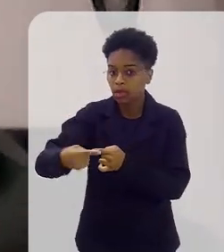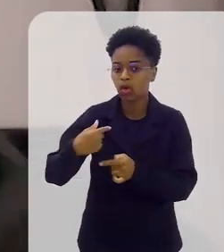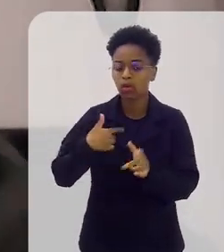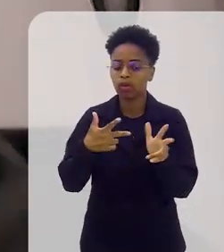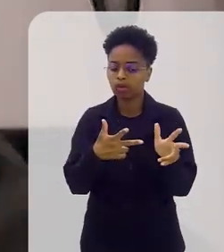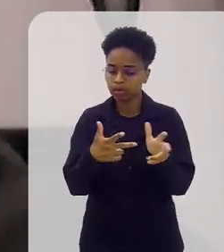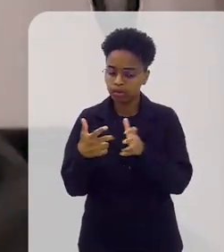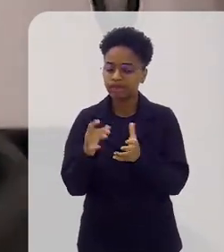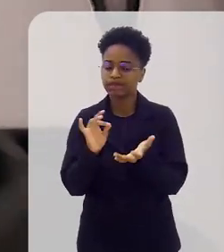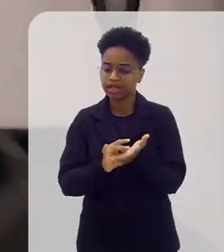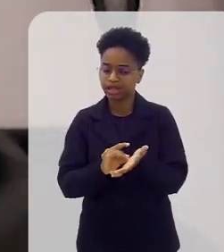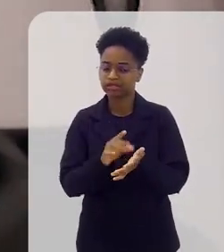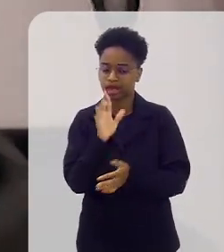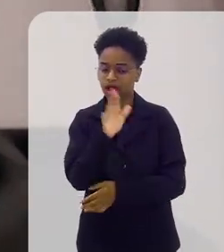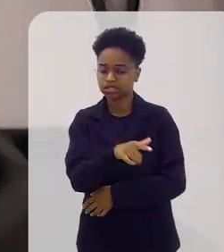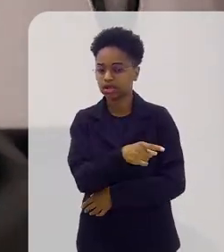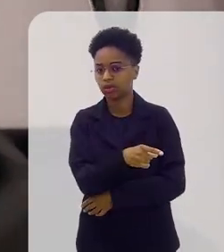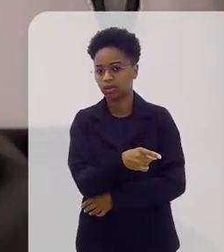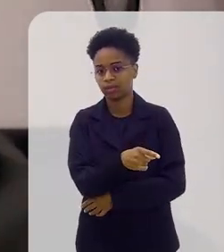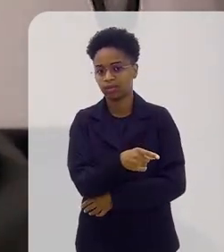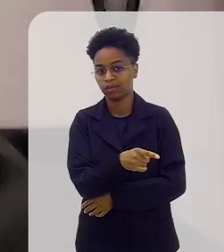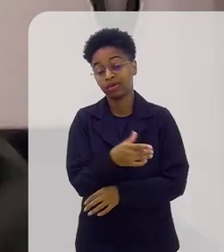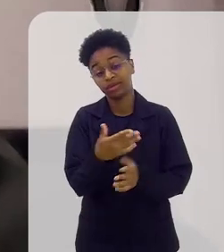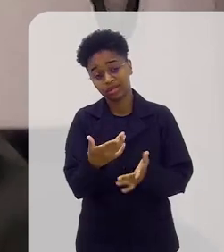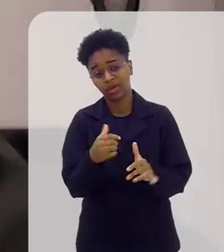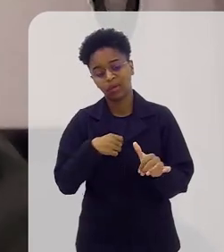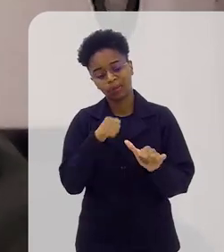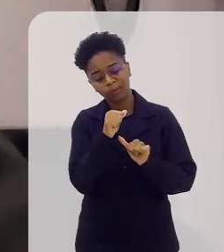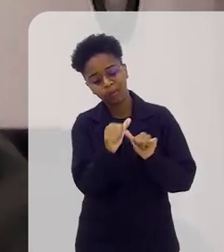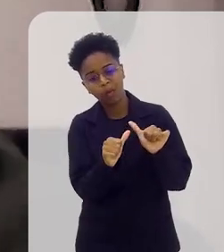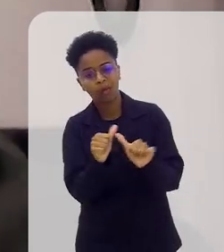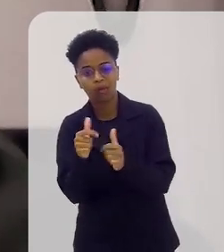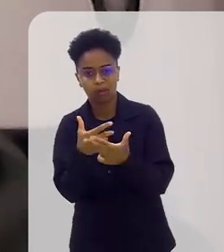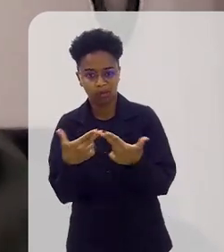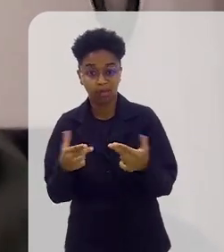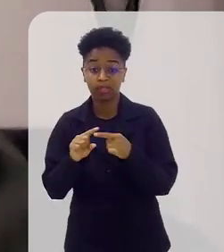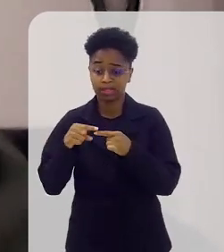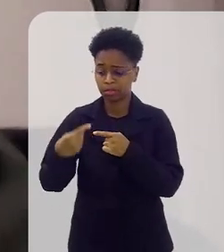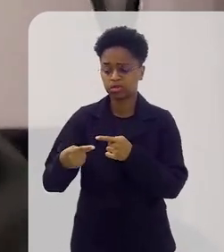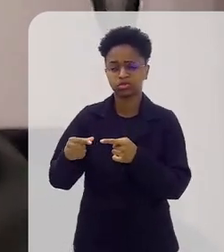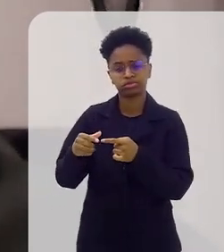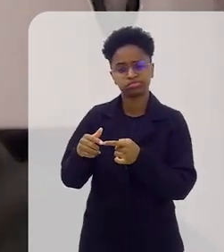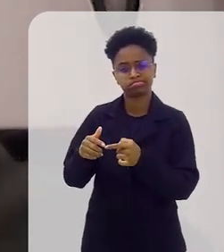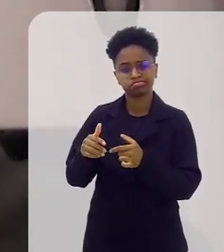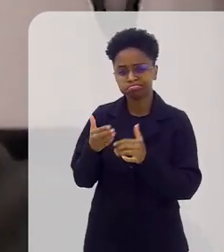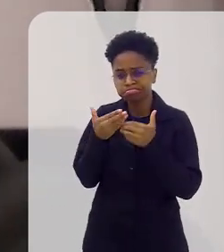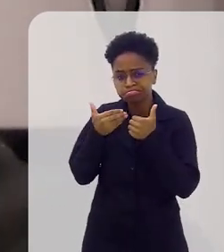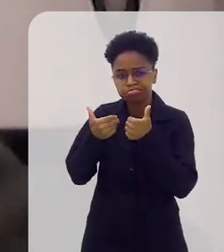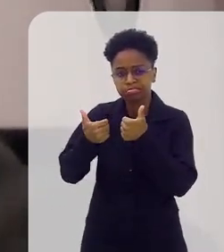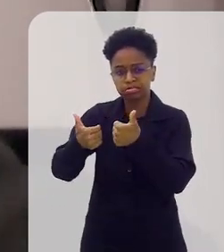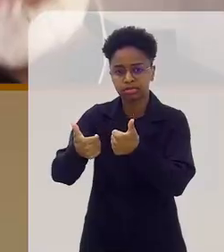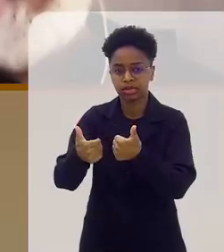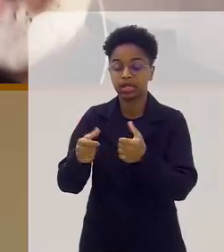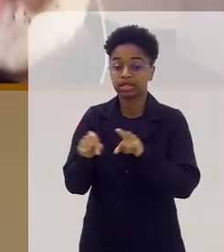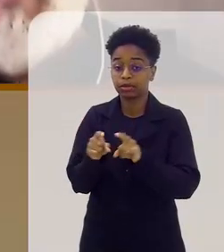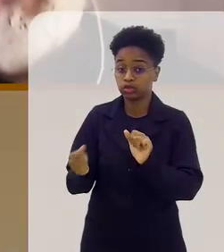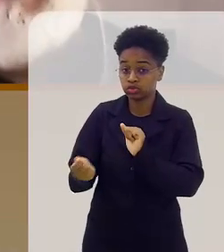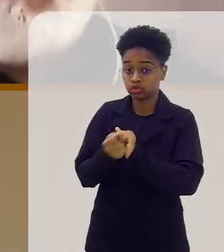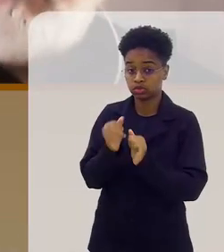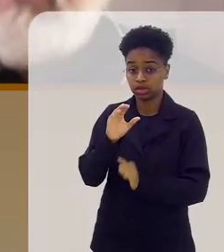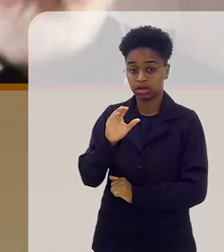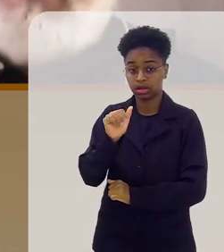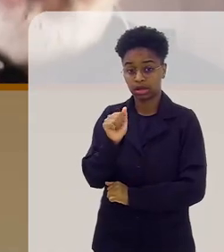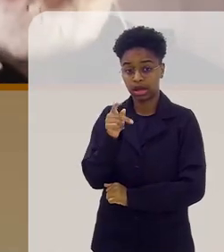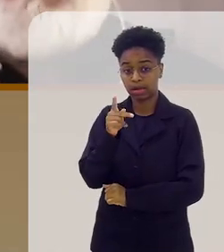trabalho. Depois de uns dias eu comecei a entender que realmente ele tinha razão. E aí fiz algumas modificações. E a escola veio muito bem, veio muito bem.